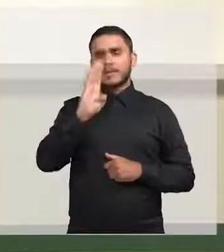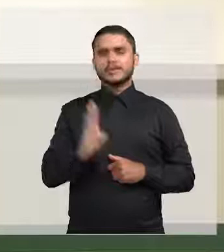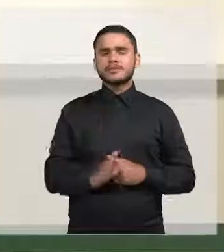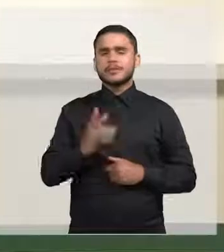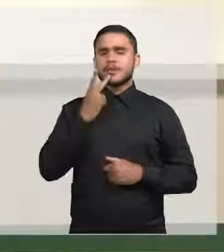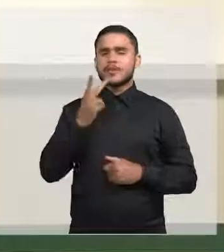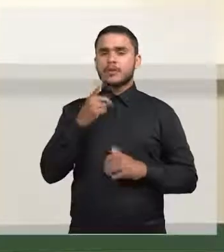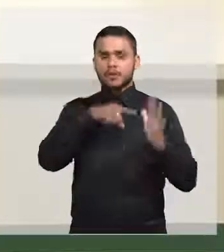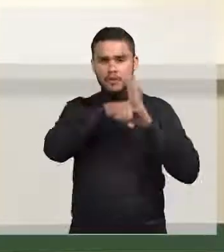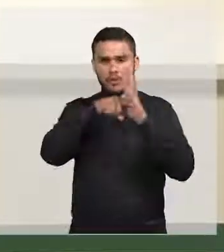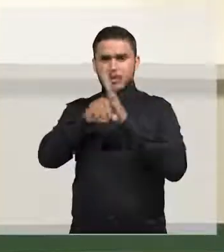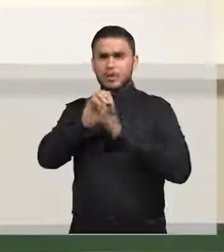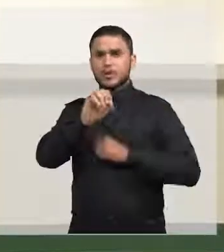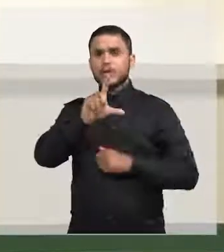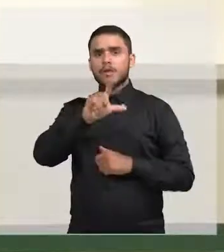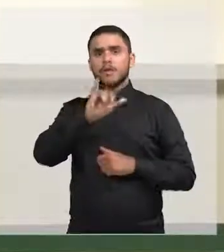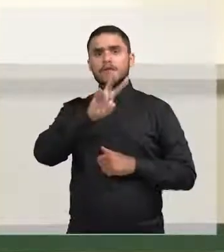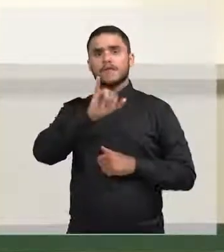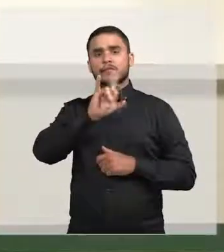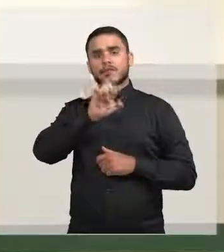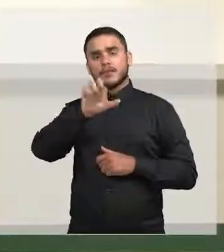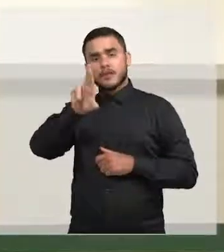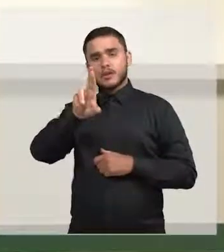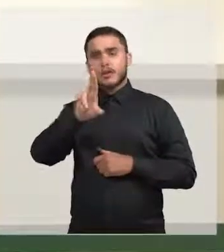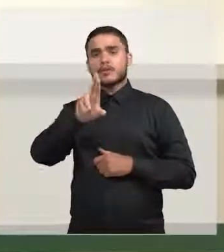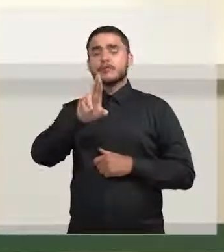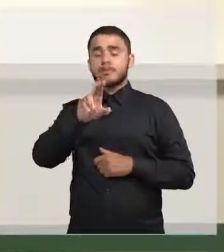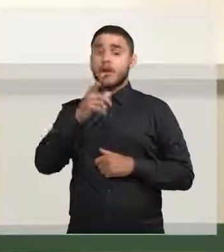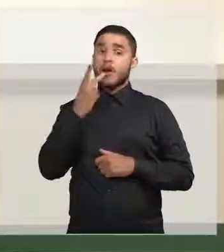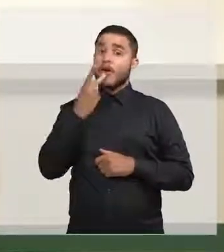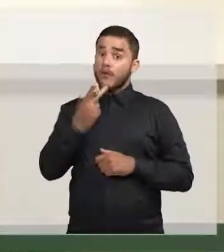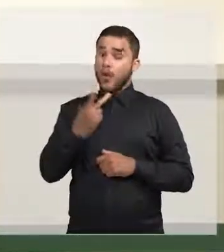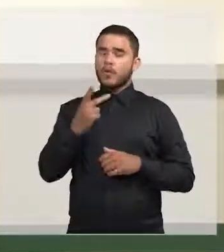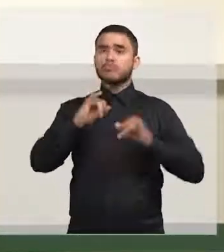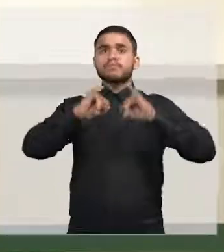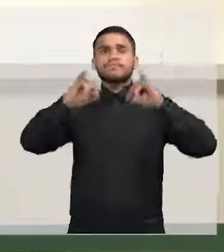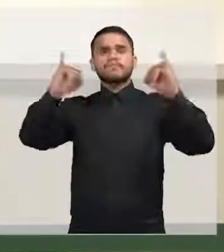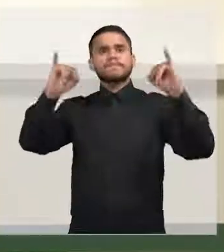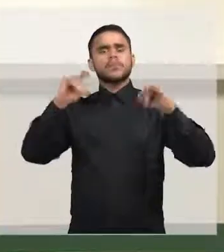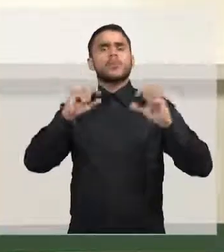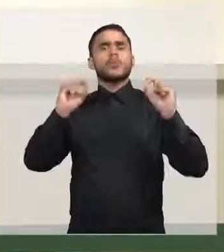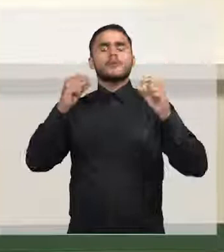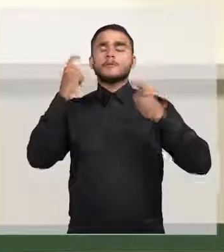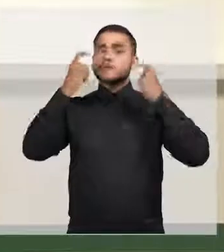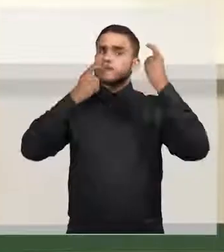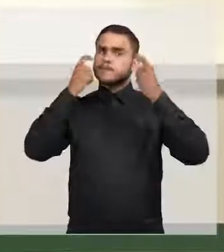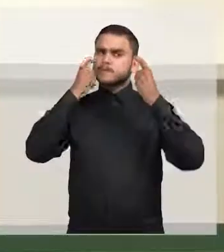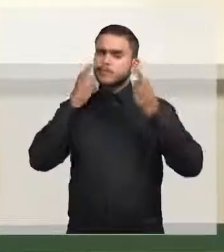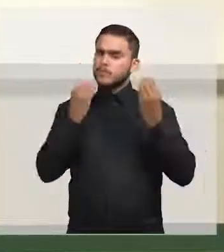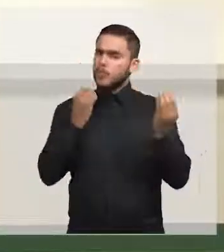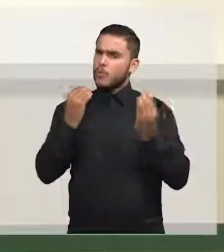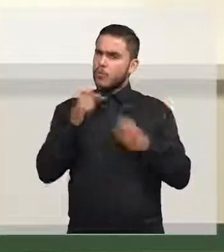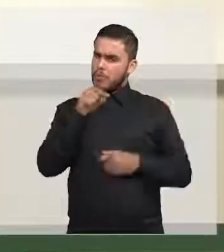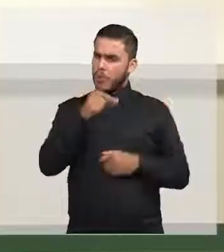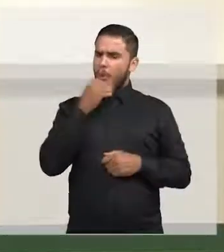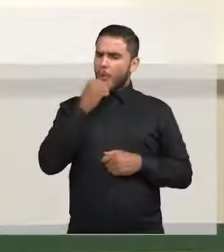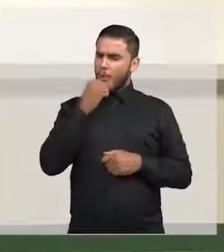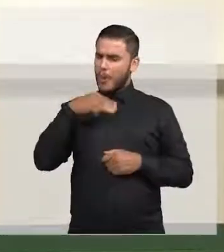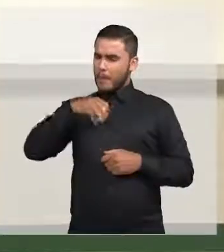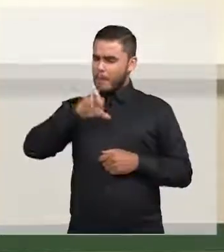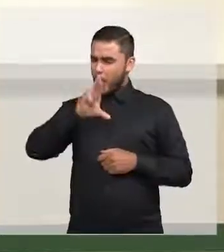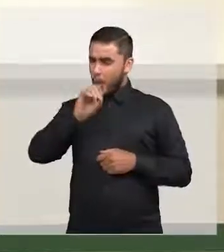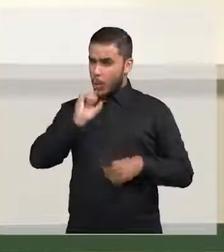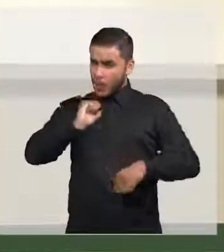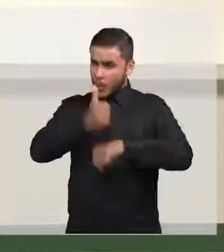Economist, Michael Ryder, classificou a nomeação como um grande erro. Agora a prisão de Lula parece um ato